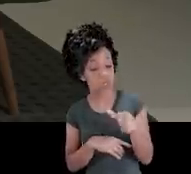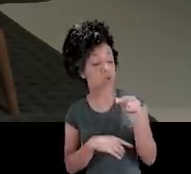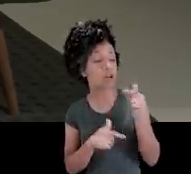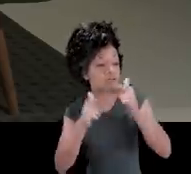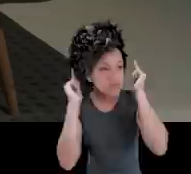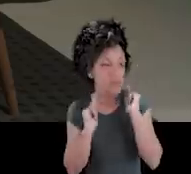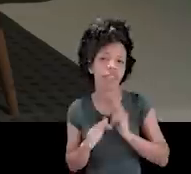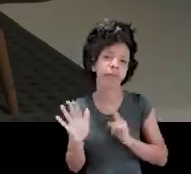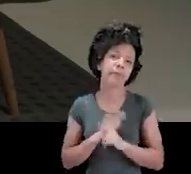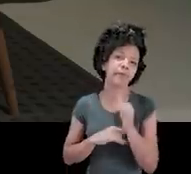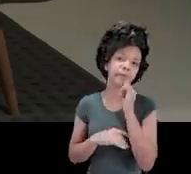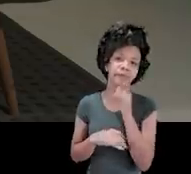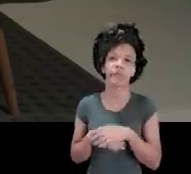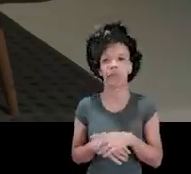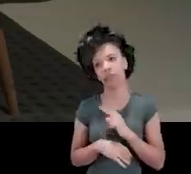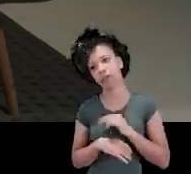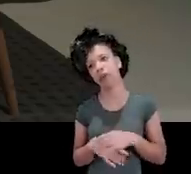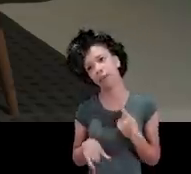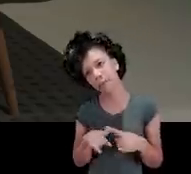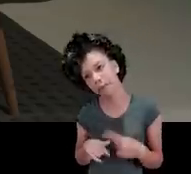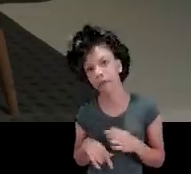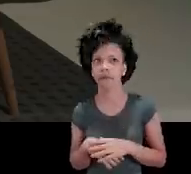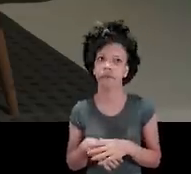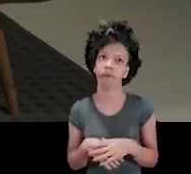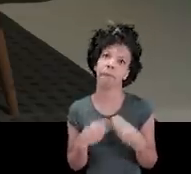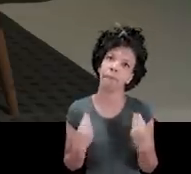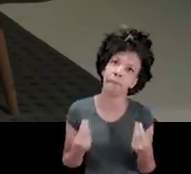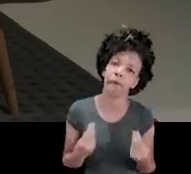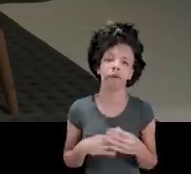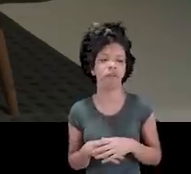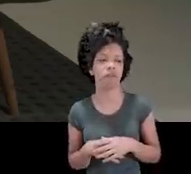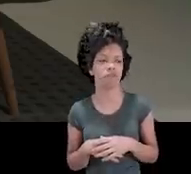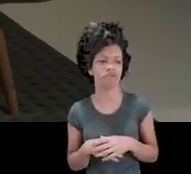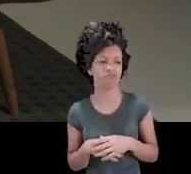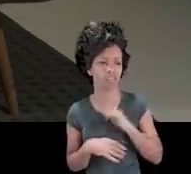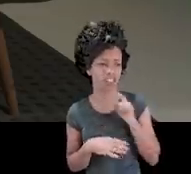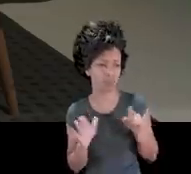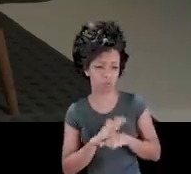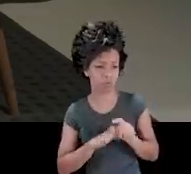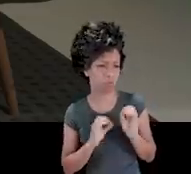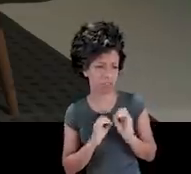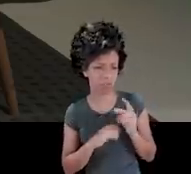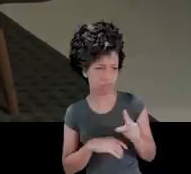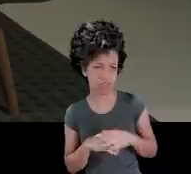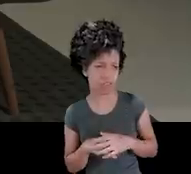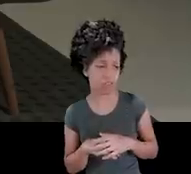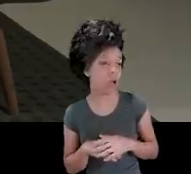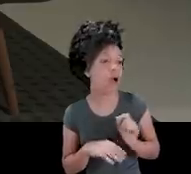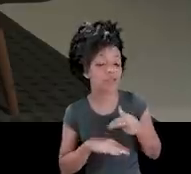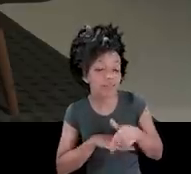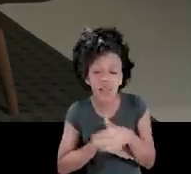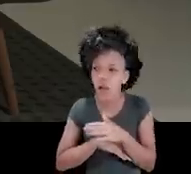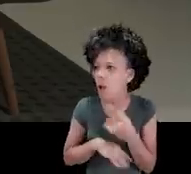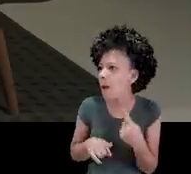aquelas perguntinhas de, cara, por quê? Pra seu cabelo quê? Tá tão legal. Seu... É. Meu, ninguém perguntou nada pra você, cara. Você alguém para você na rua,